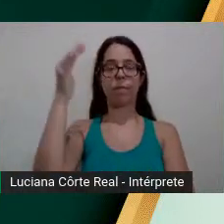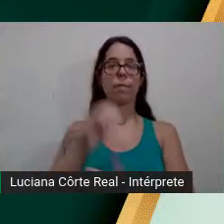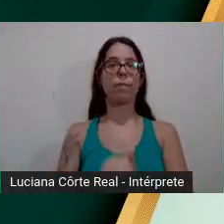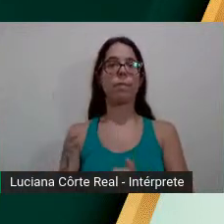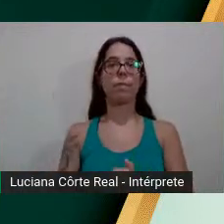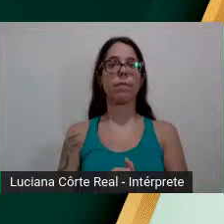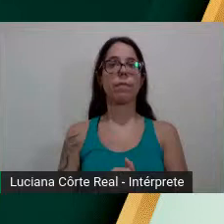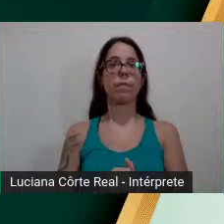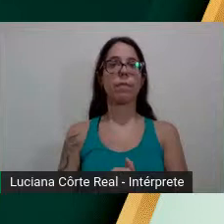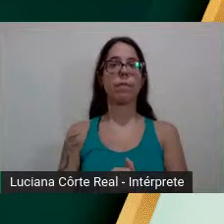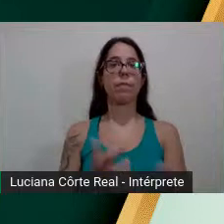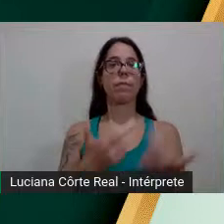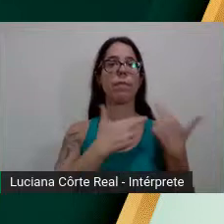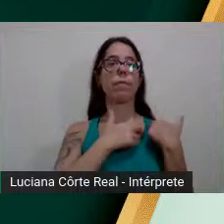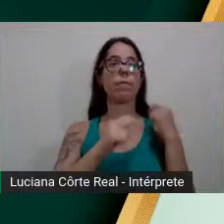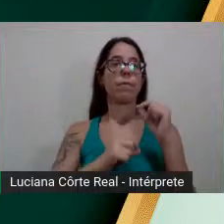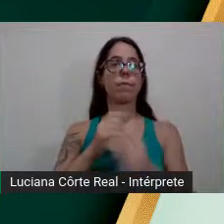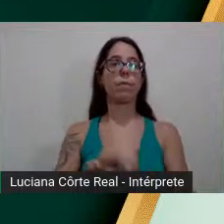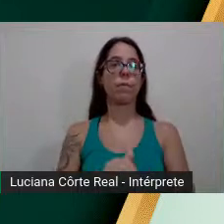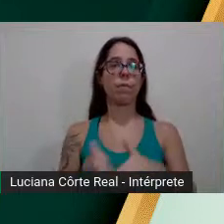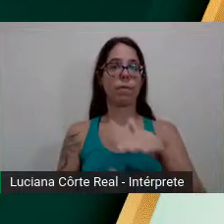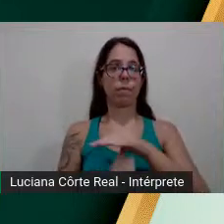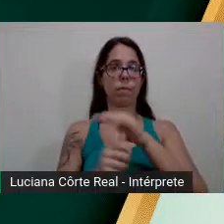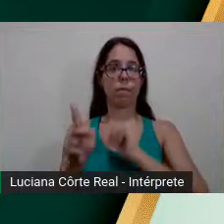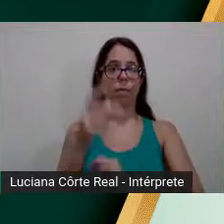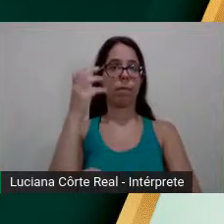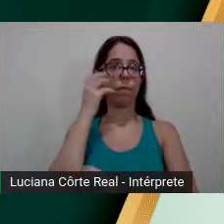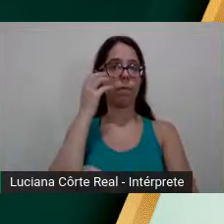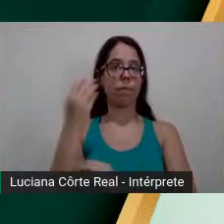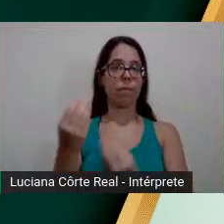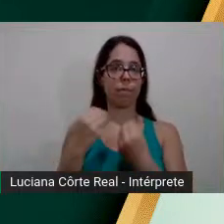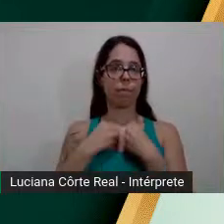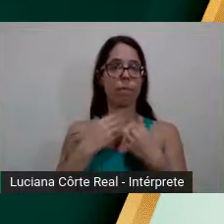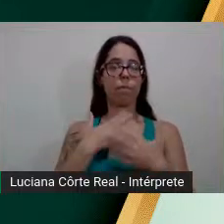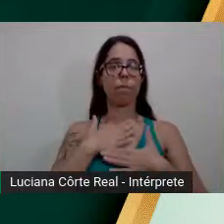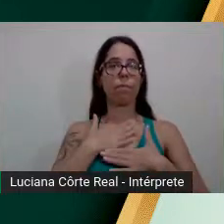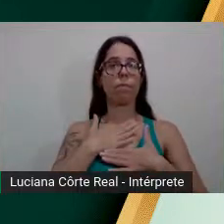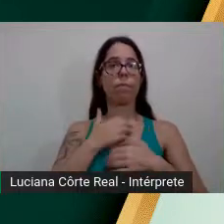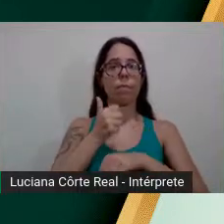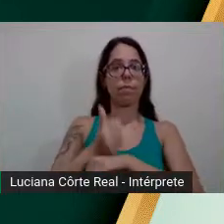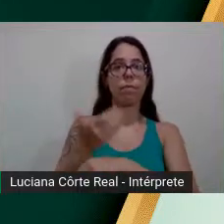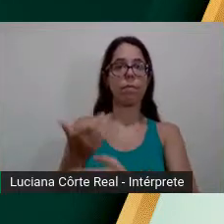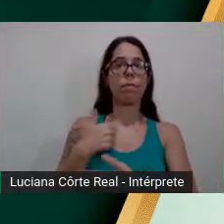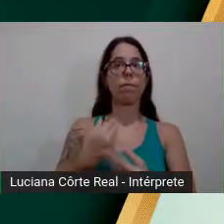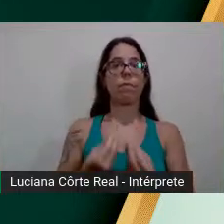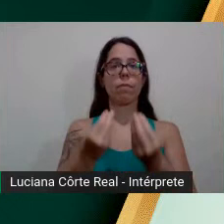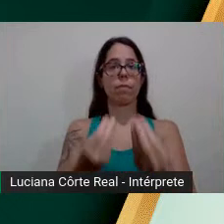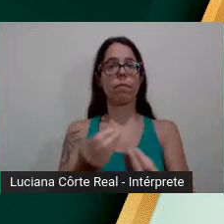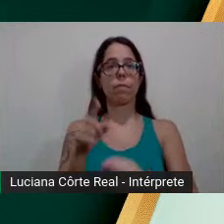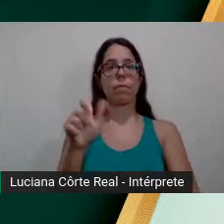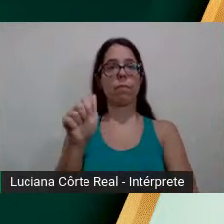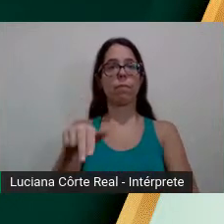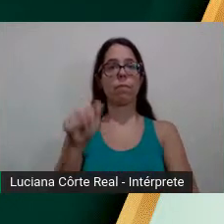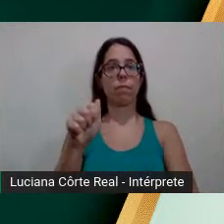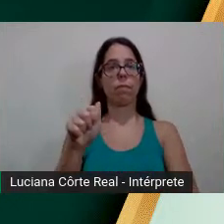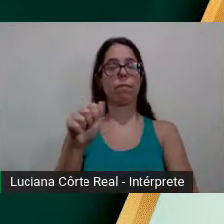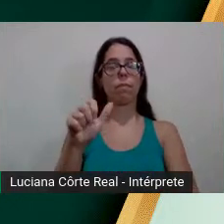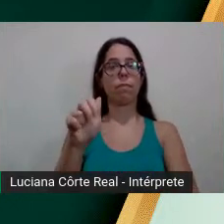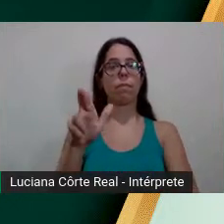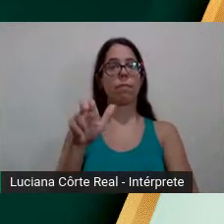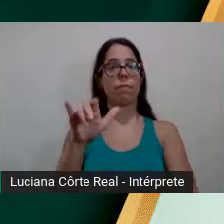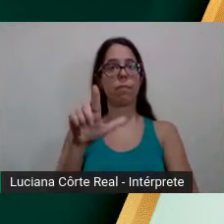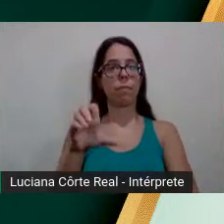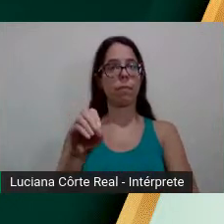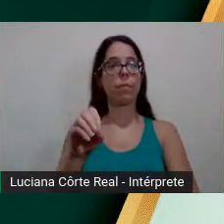por delegação do reitor professor Robelaine Ribeiro Jorge, confiro a Alana de Almeida Aurélio o grau